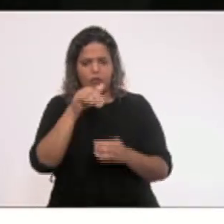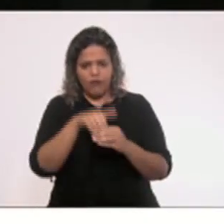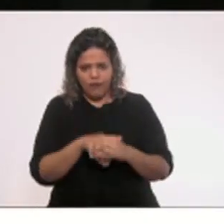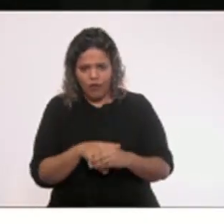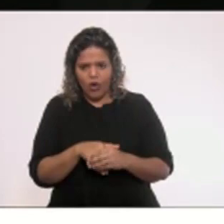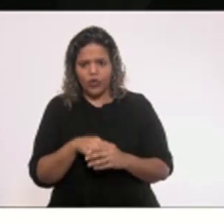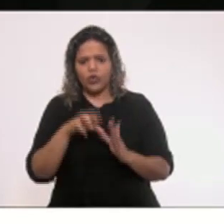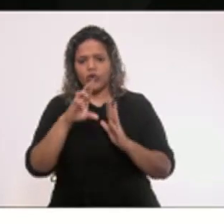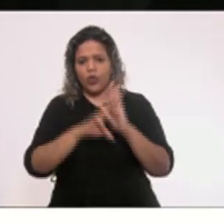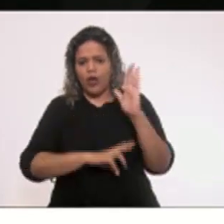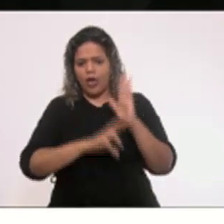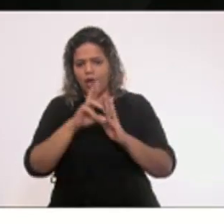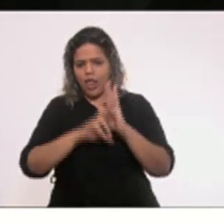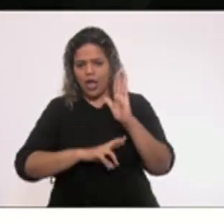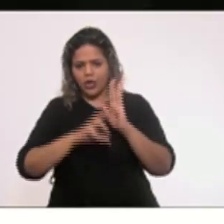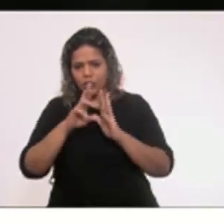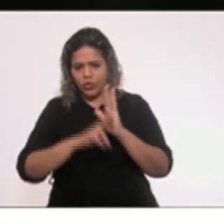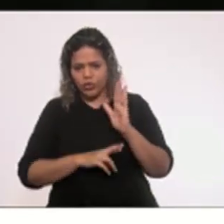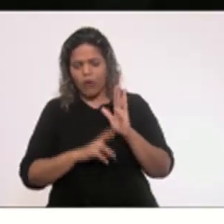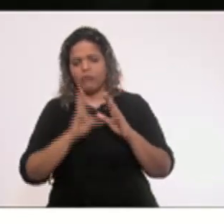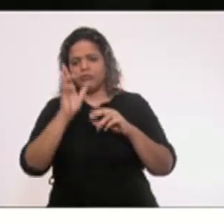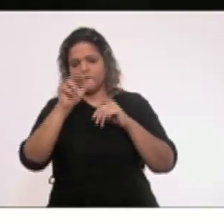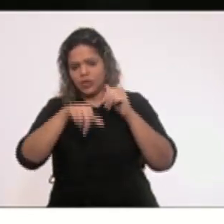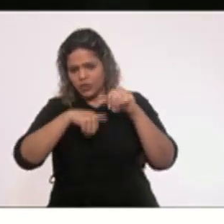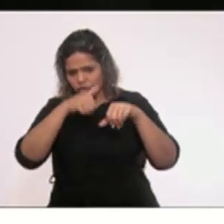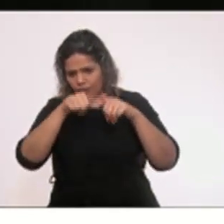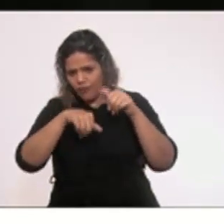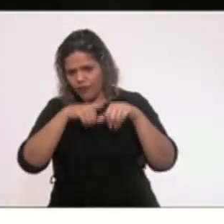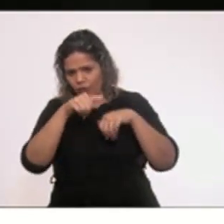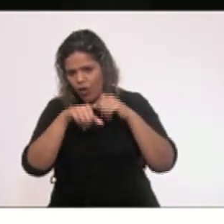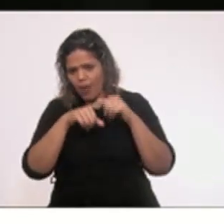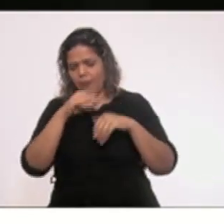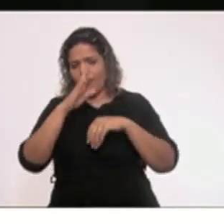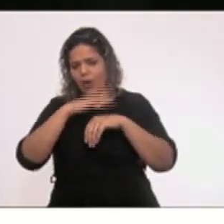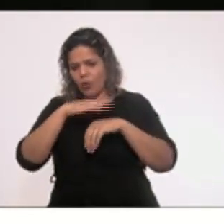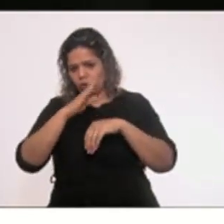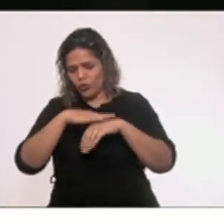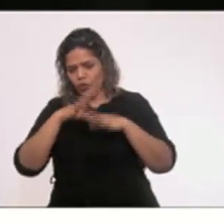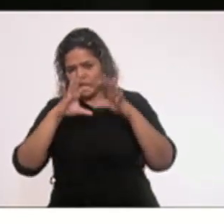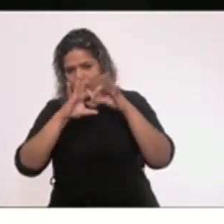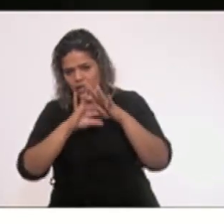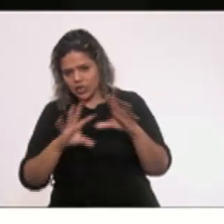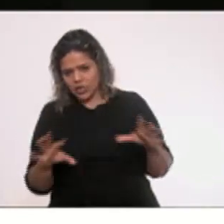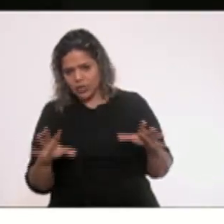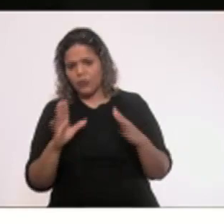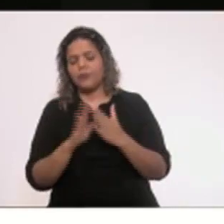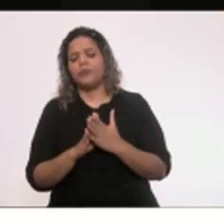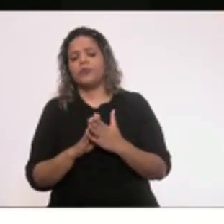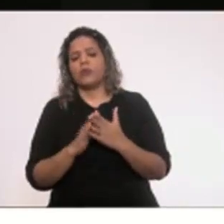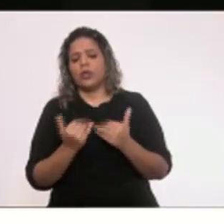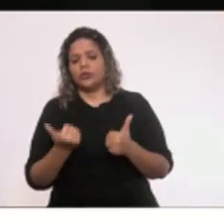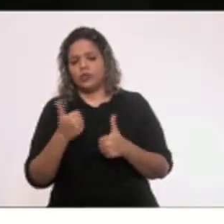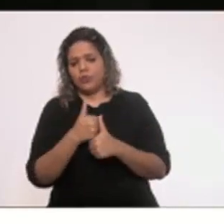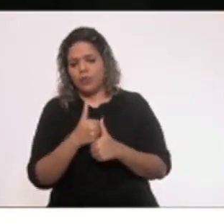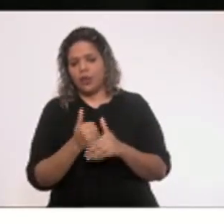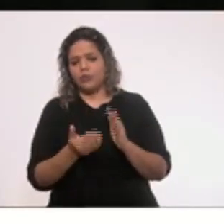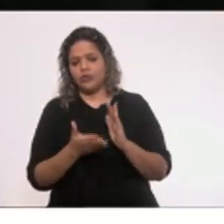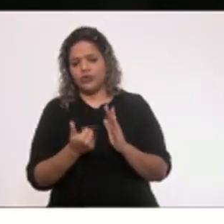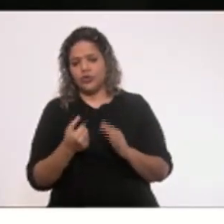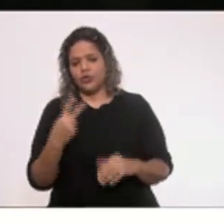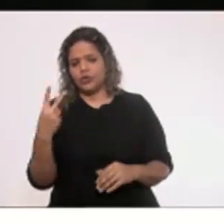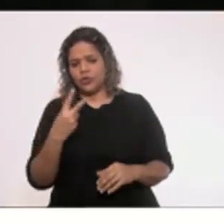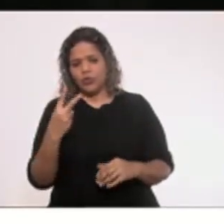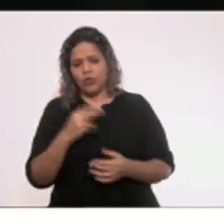do relator, que o transforma em autorizativo, e suprimo o artigo